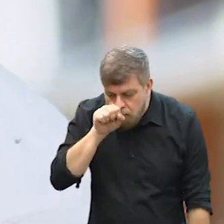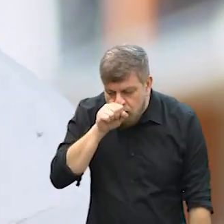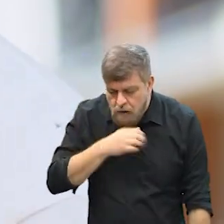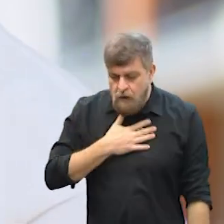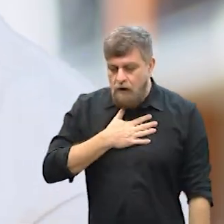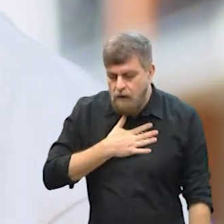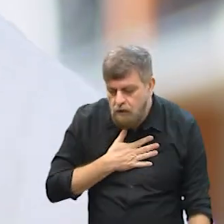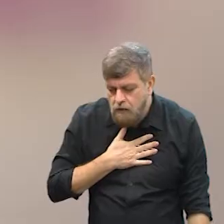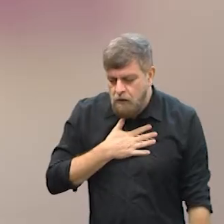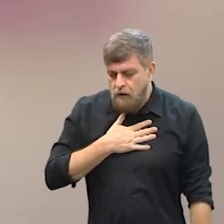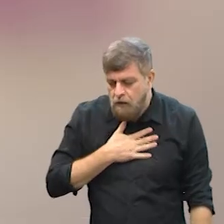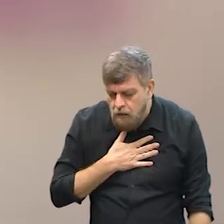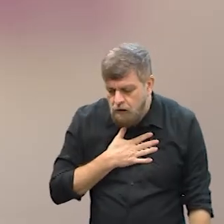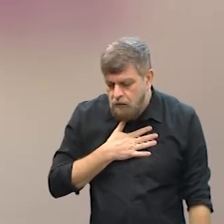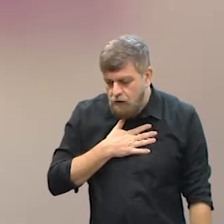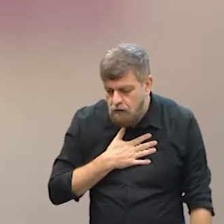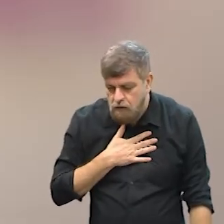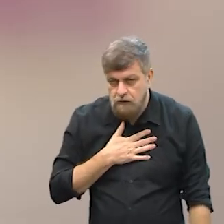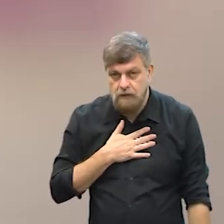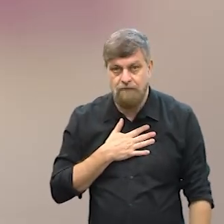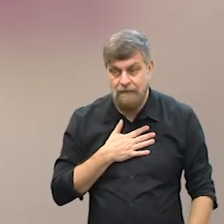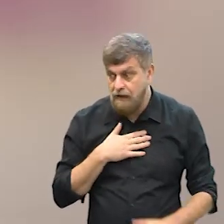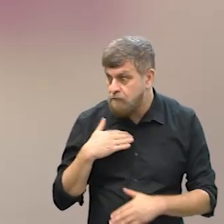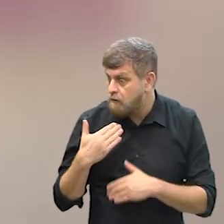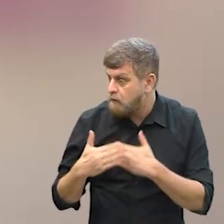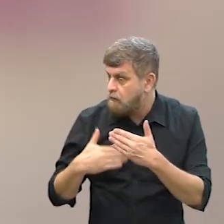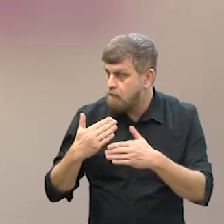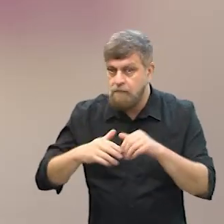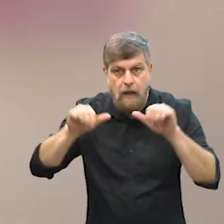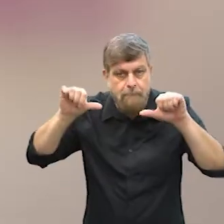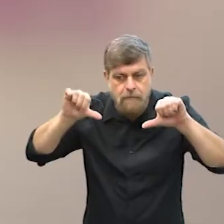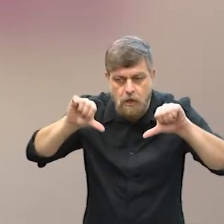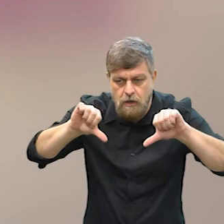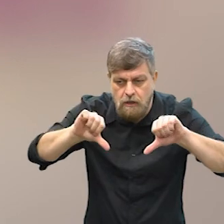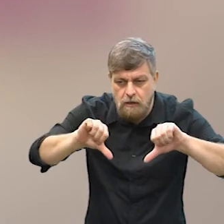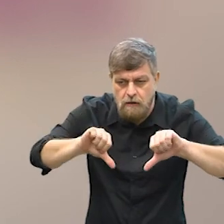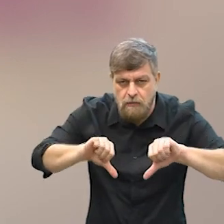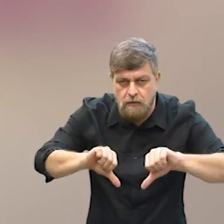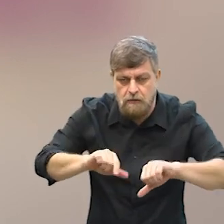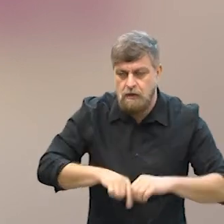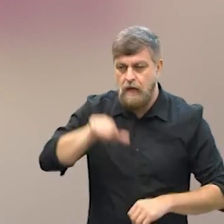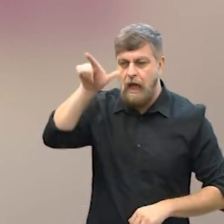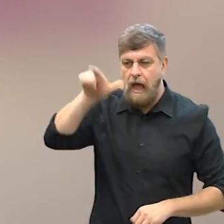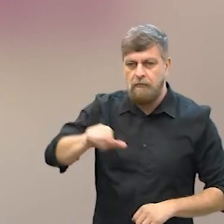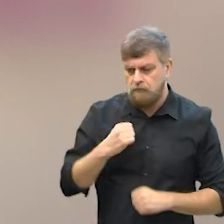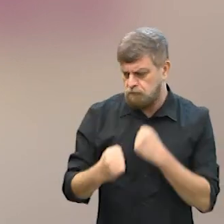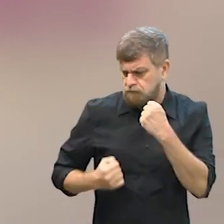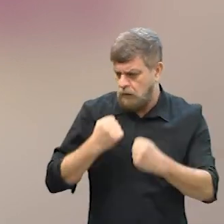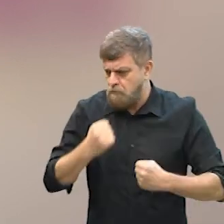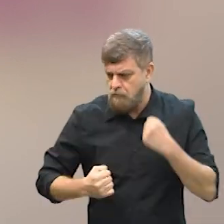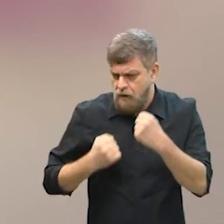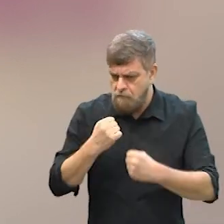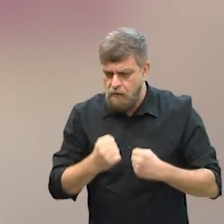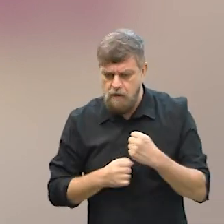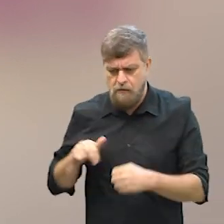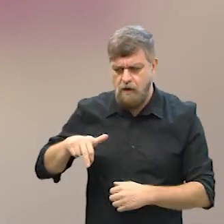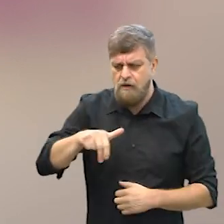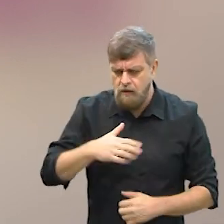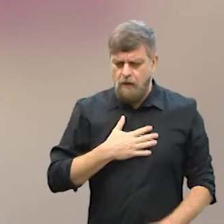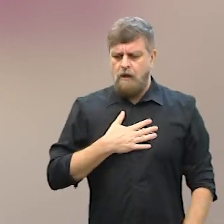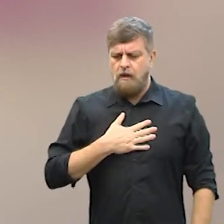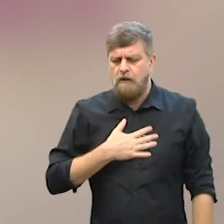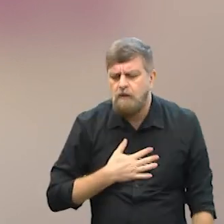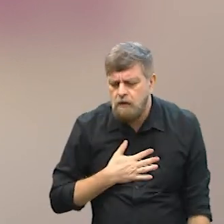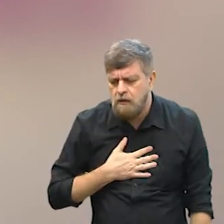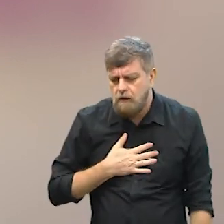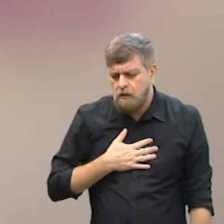que habitualmente são progressivos. Eles começam aos grandes esforços, uma caminhada,